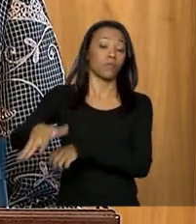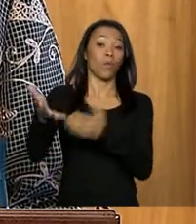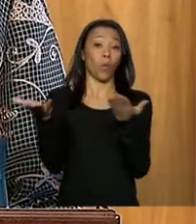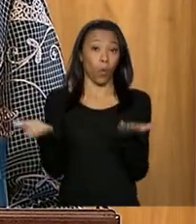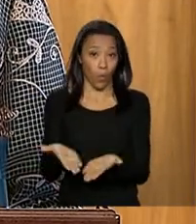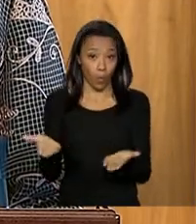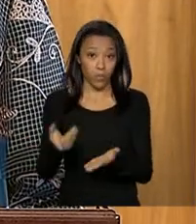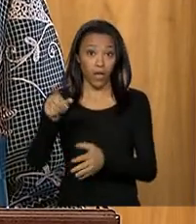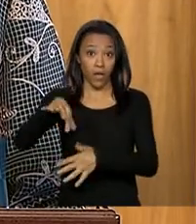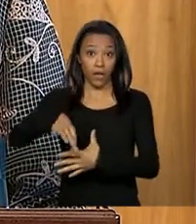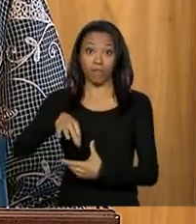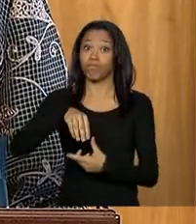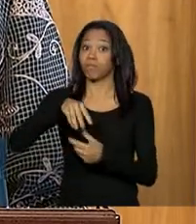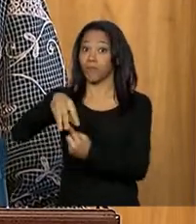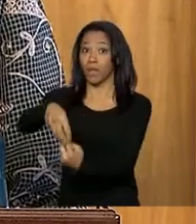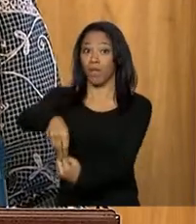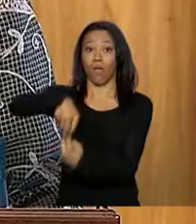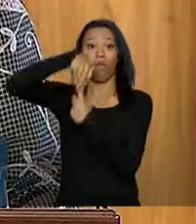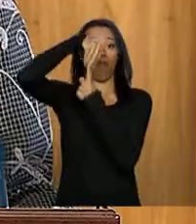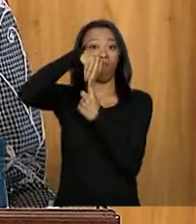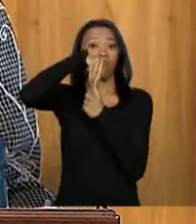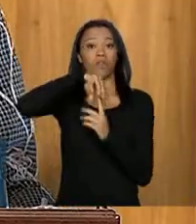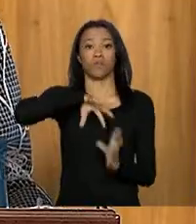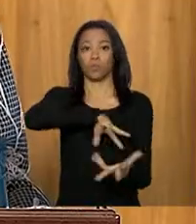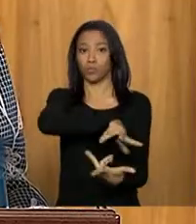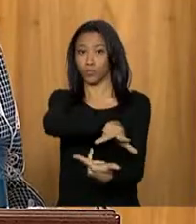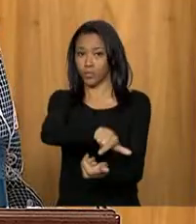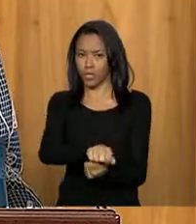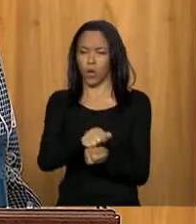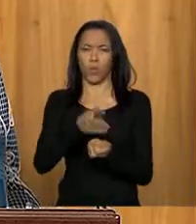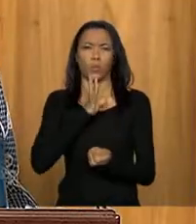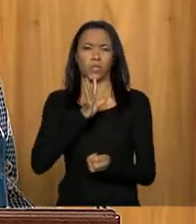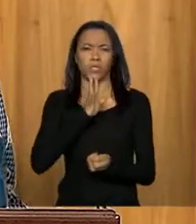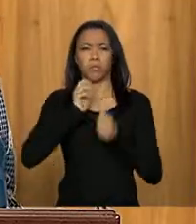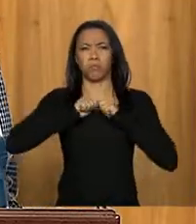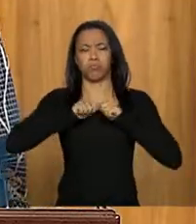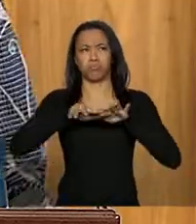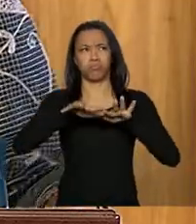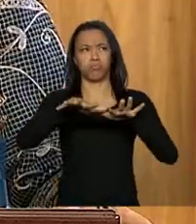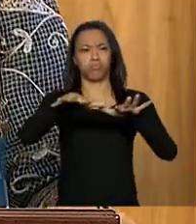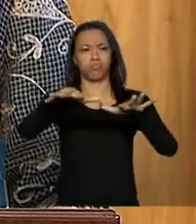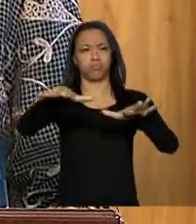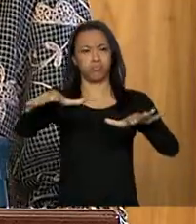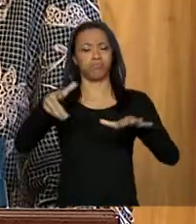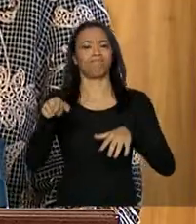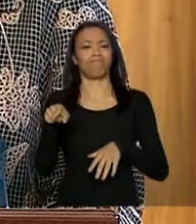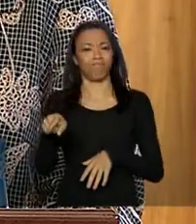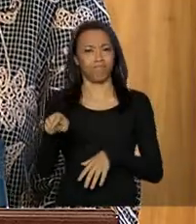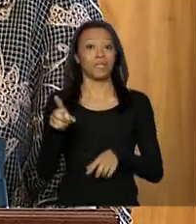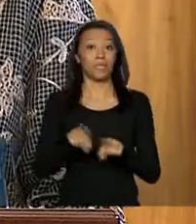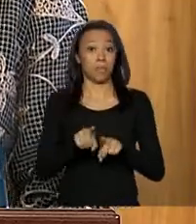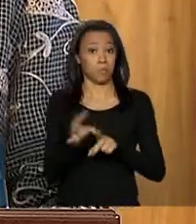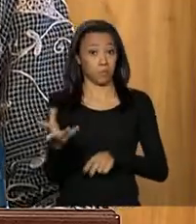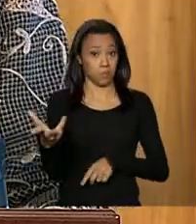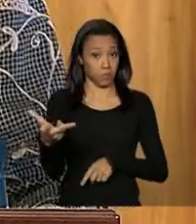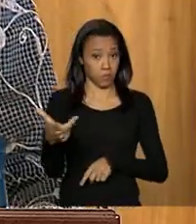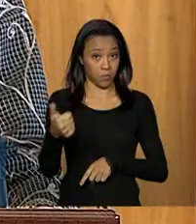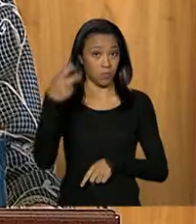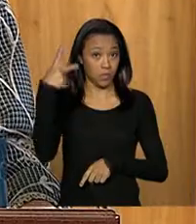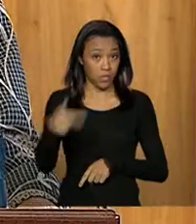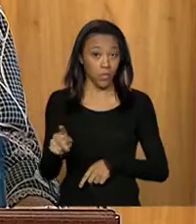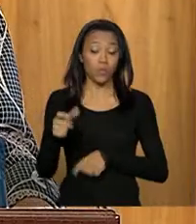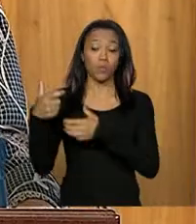hoje referência mundial na produção de conhecimento, graças também à excelência de seus